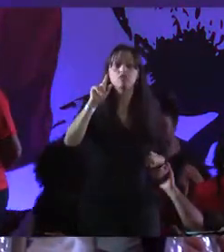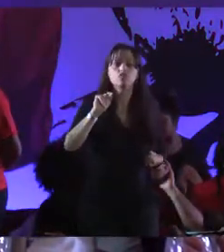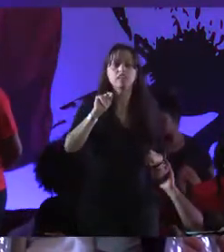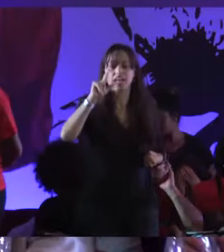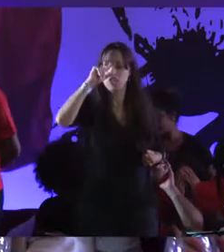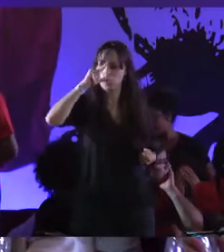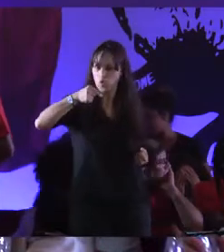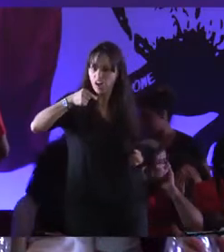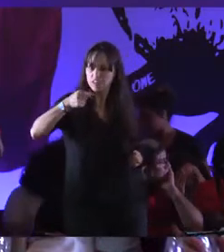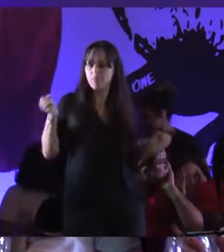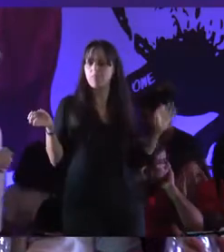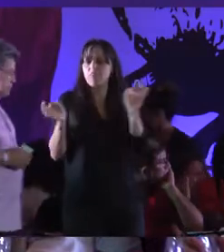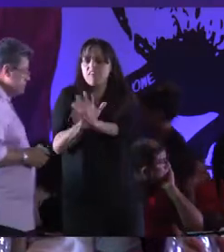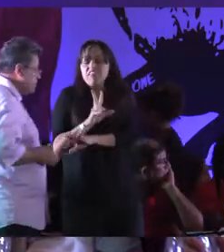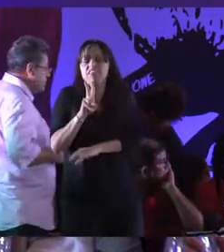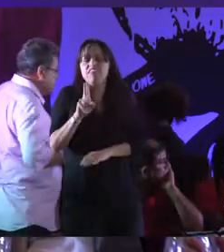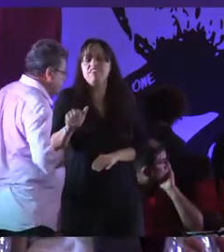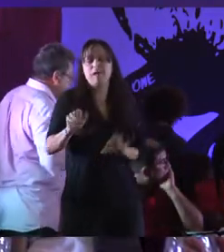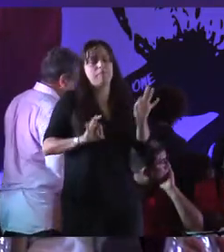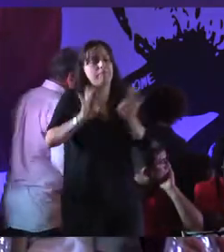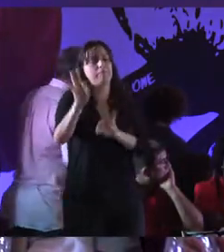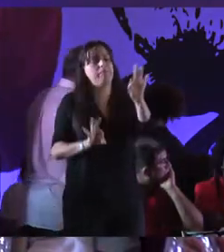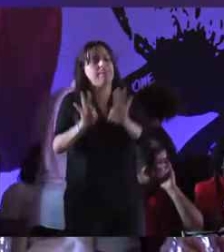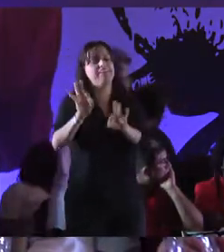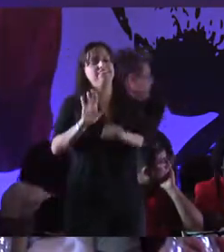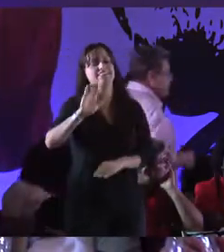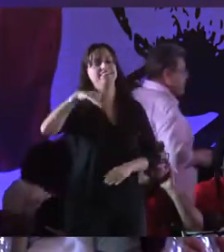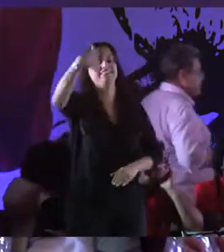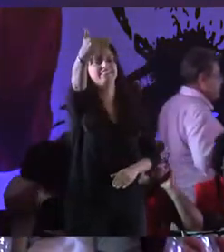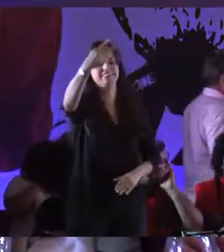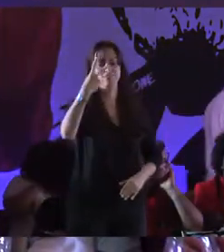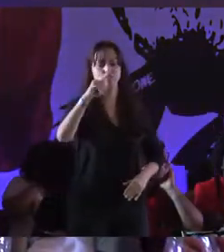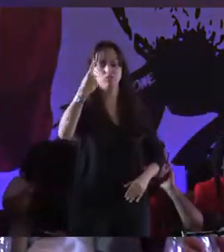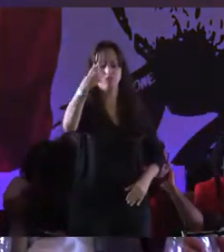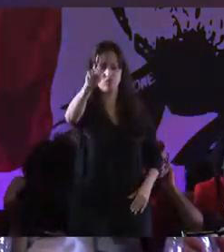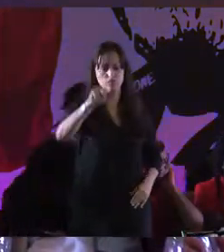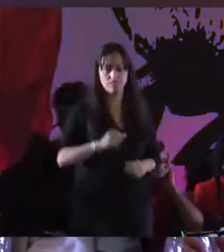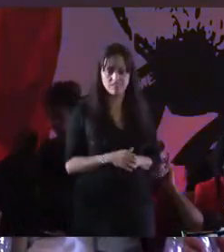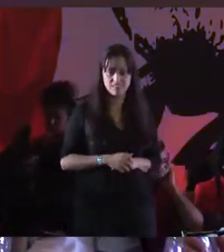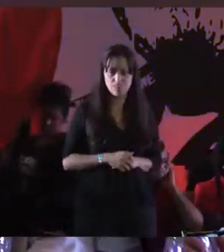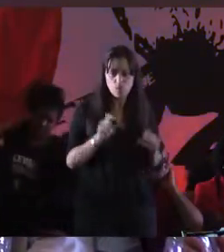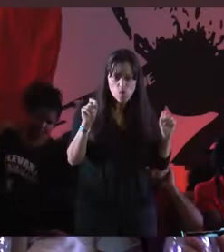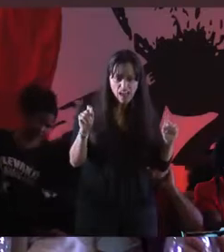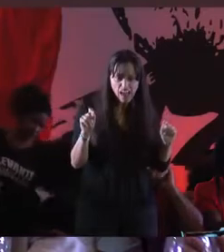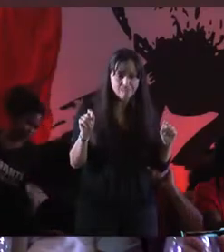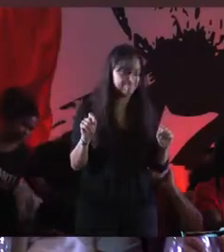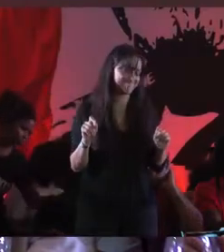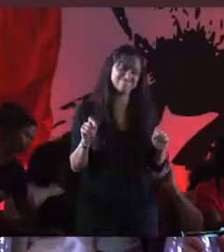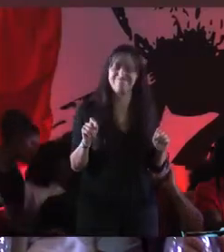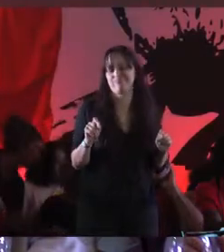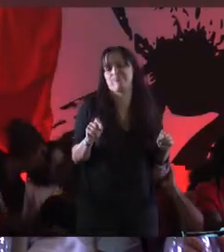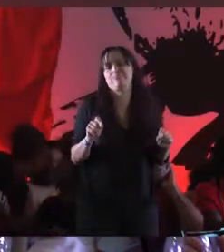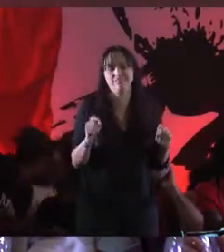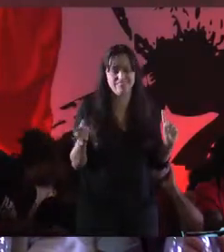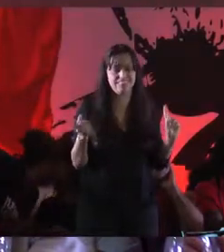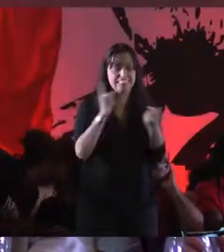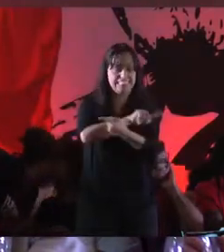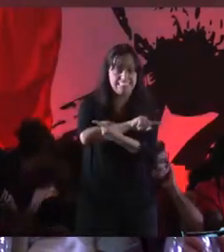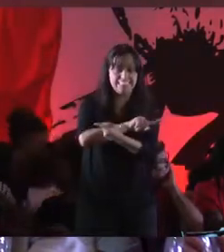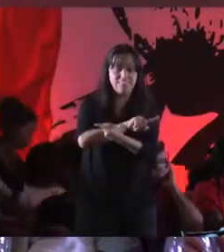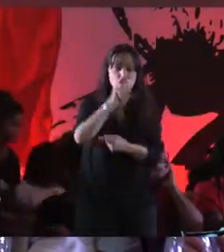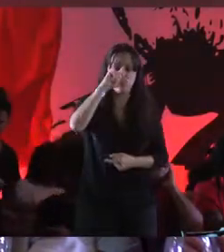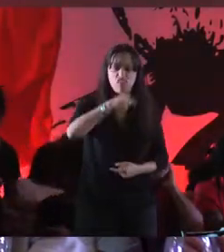estaria preparado para ganhar a eleição de 2018. O que é que aconteceu? O contrário, os tucanos